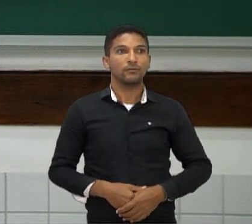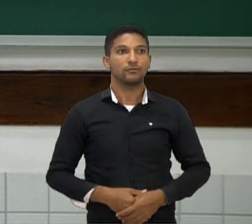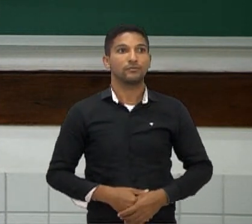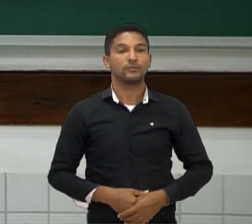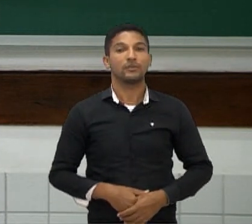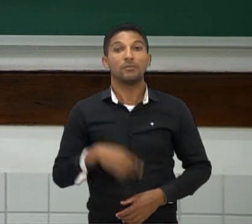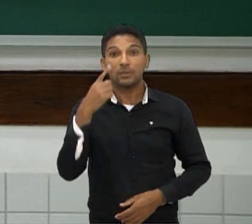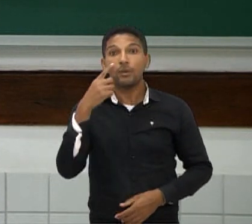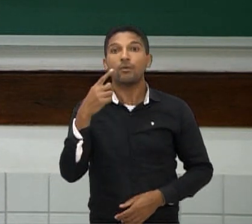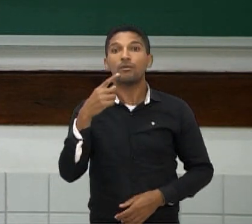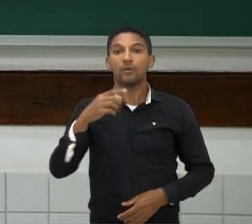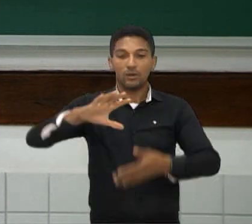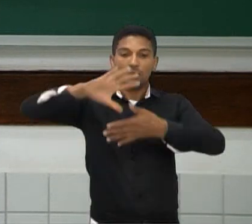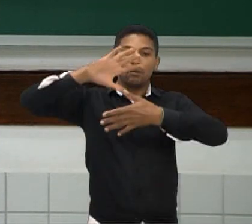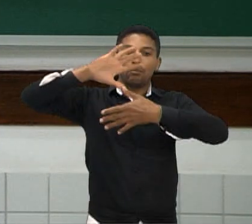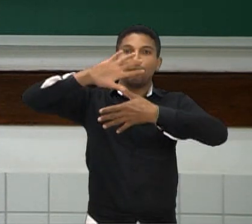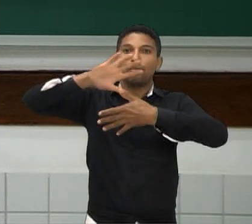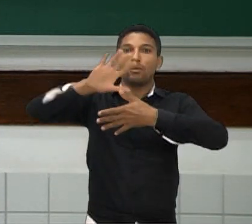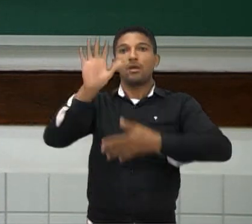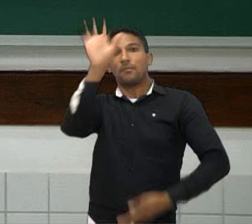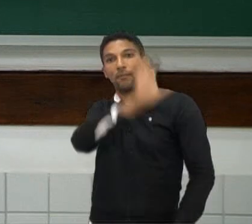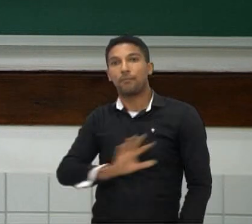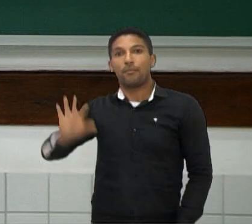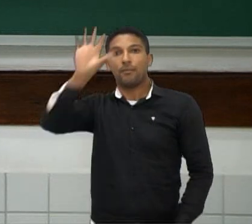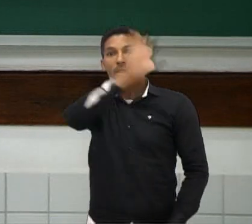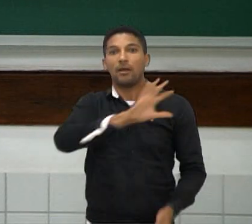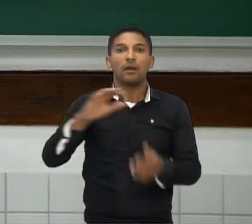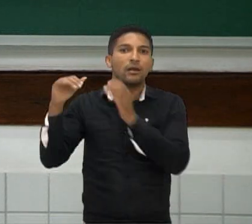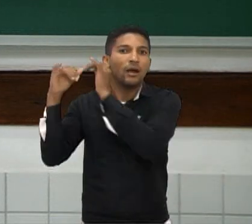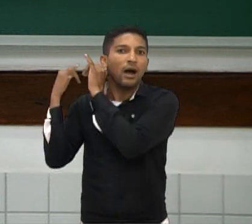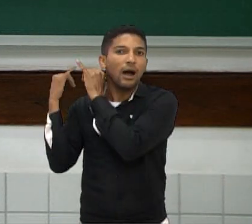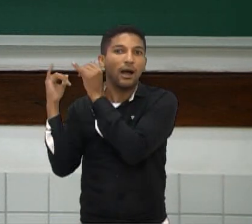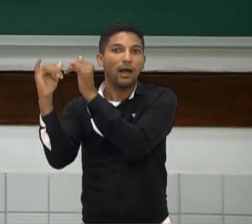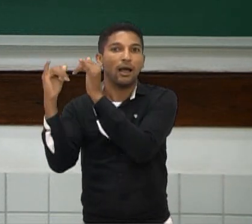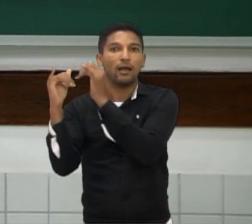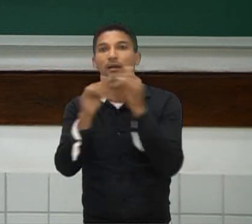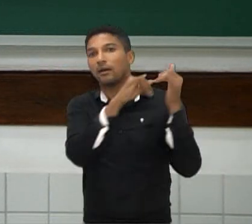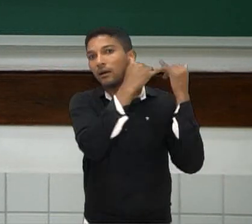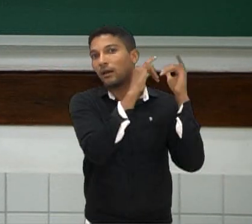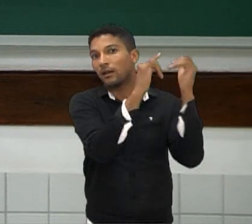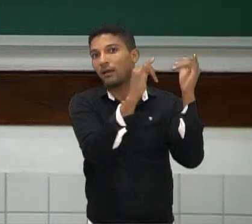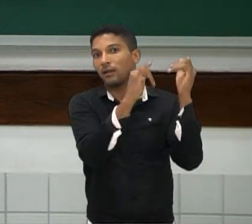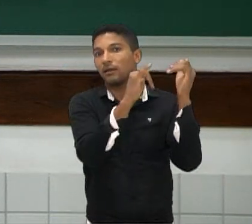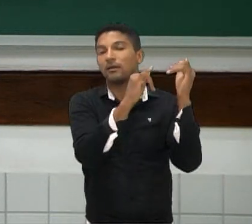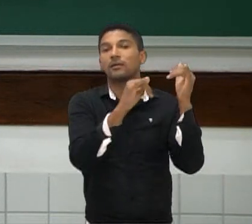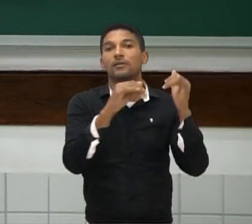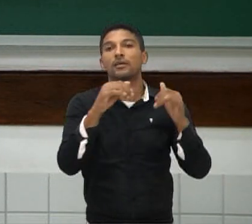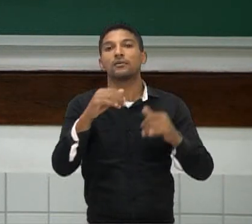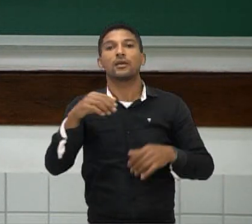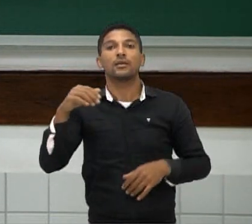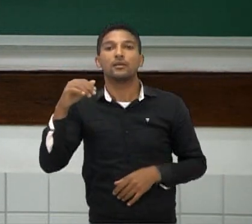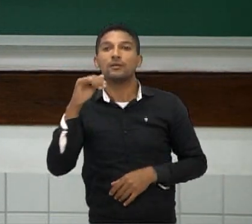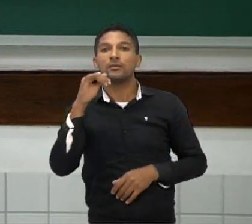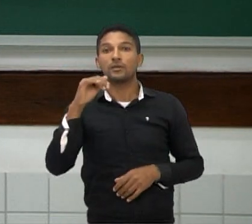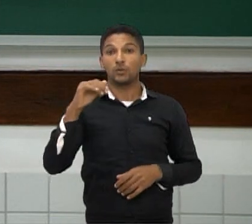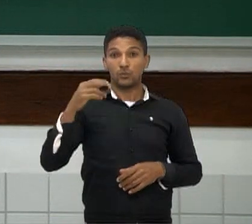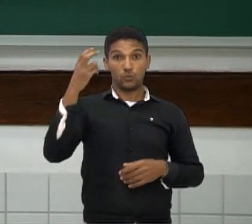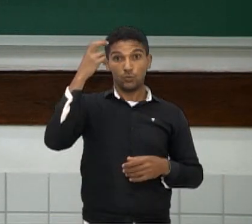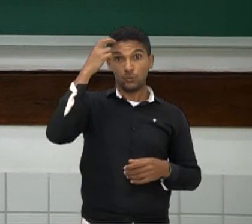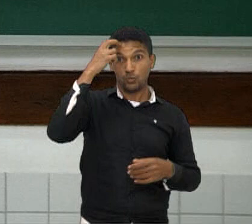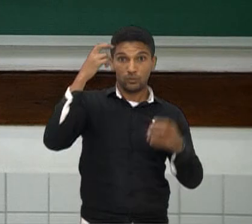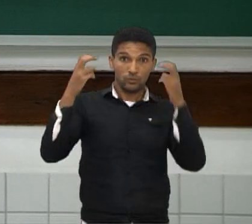Llorona e assim a gente faz o que? Uma interculturalidade, a gente aprende a cultura dos outros